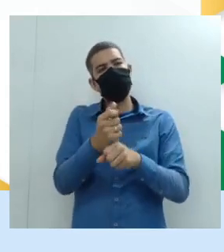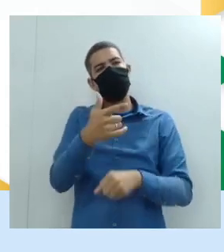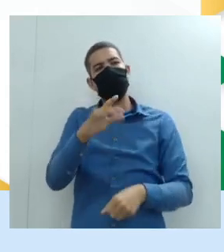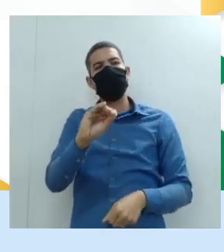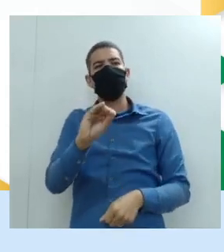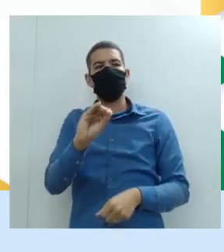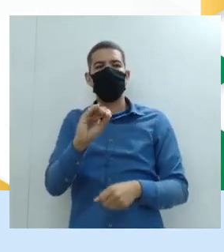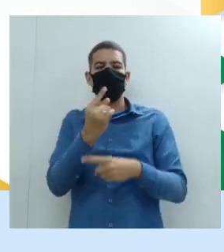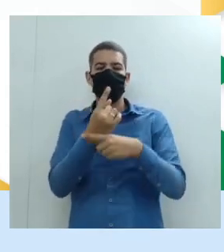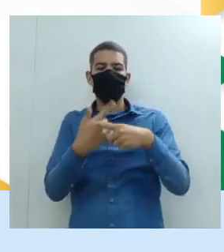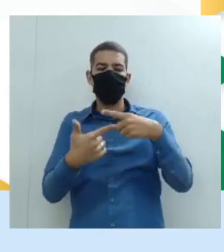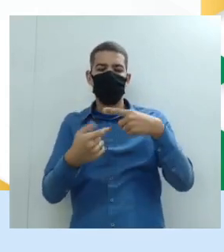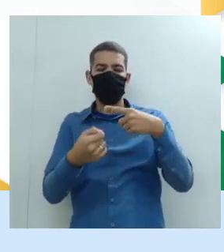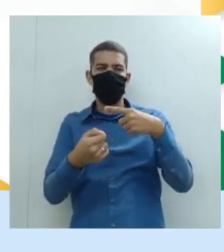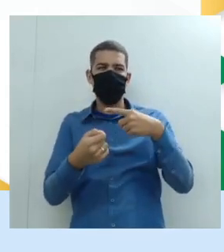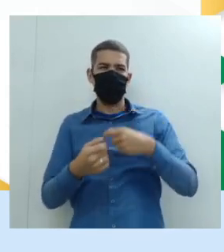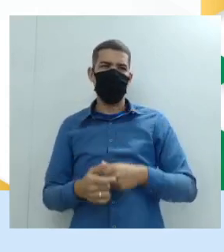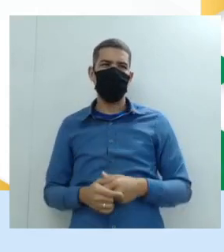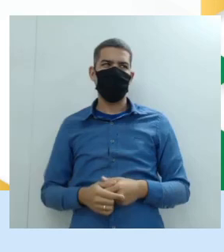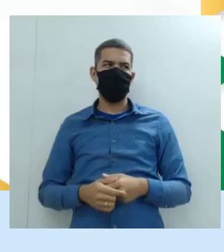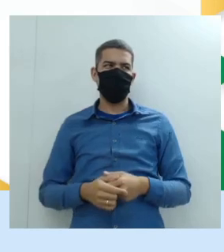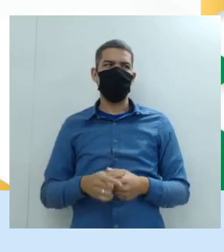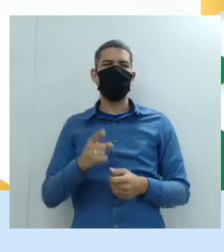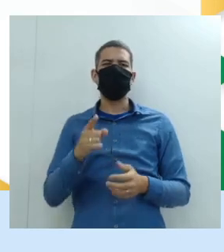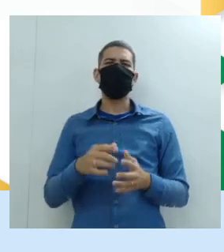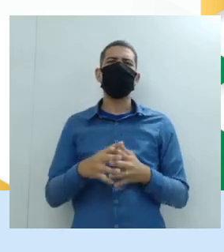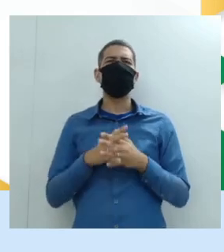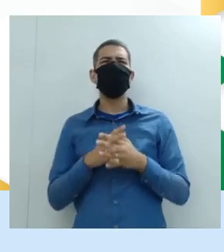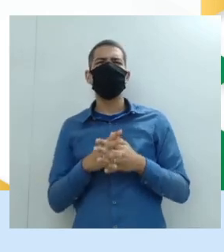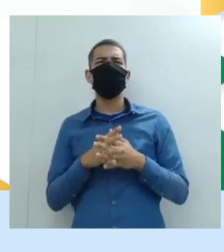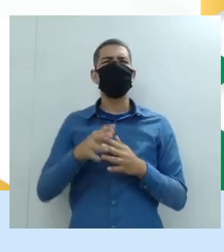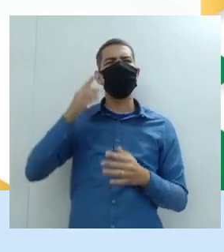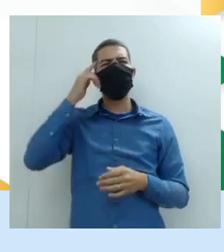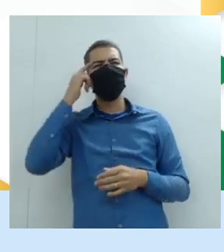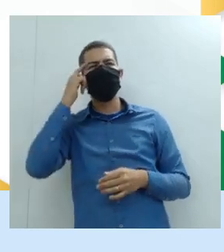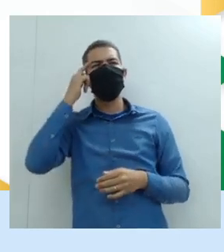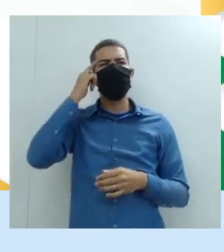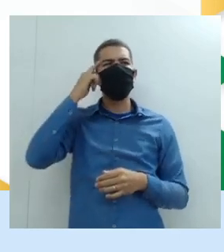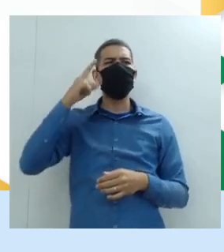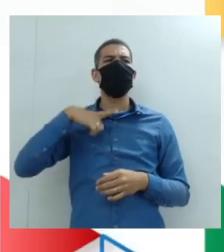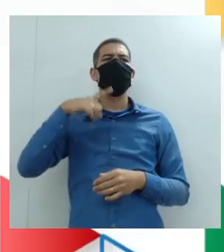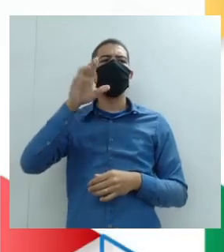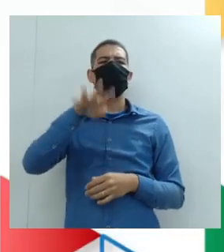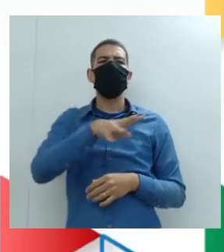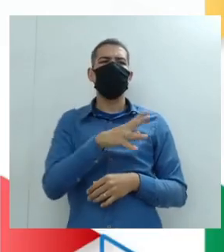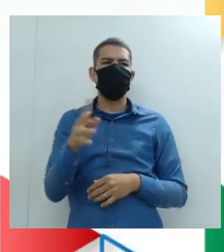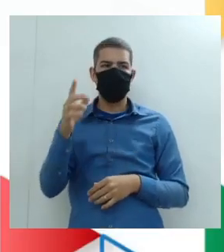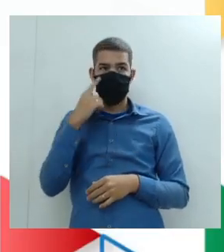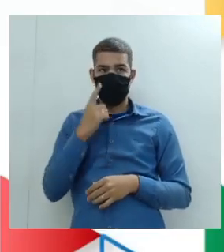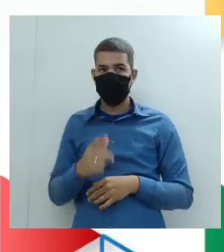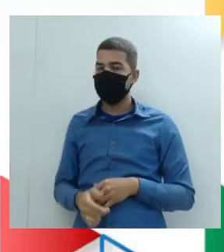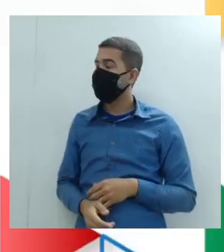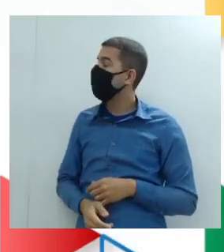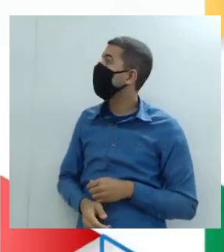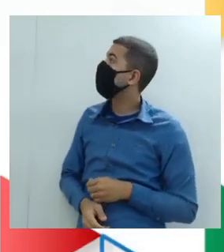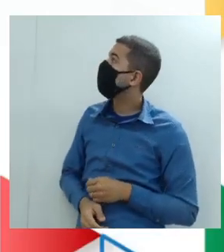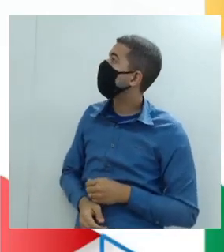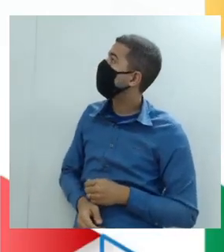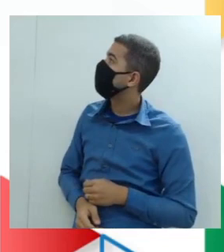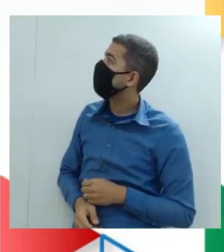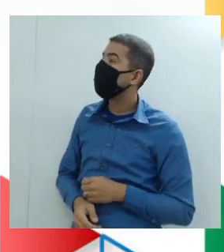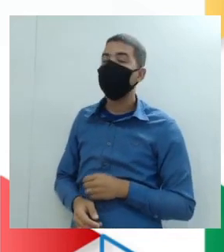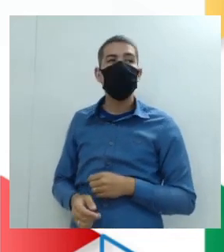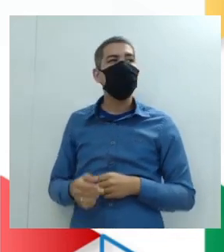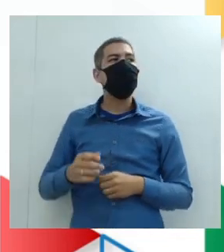era 1/20, tá? Para que você não fique com dúvida, eu vou te mostrar uma tabelinha que era utilizada comumente